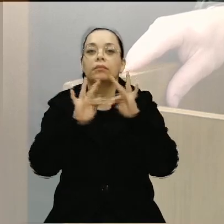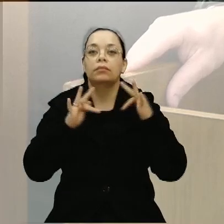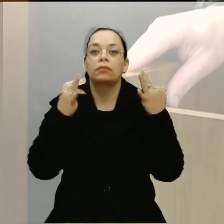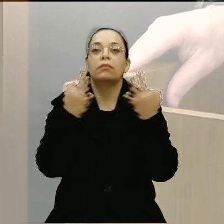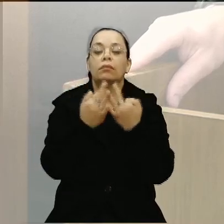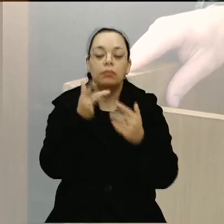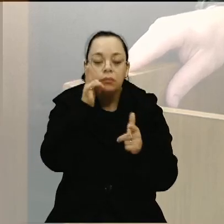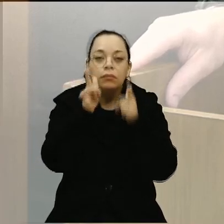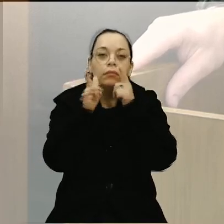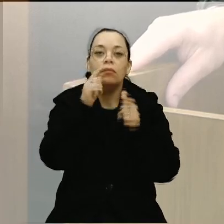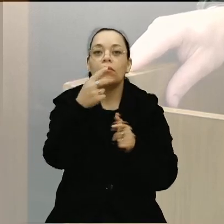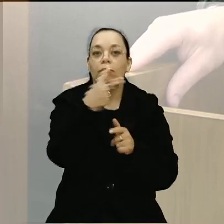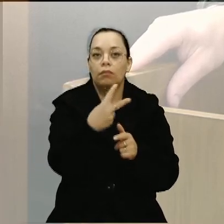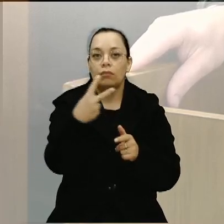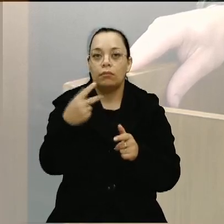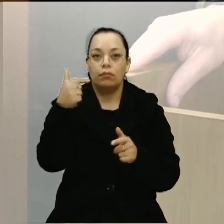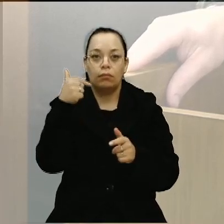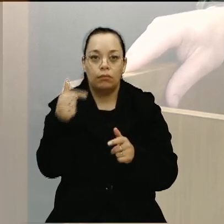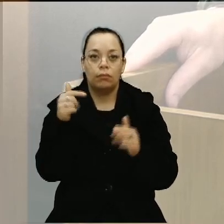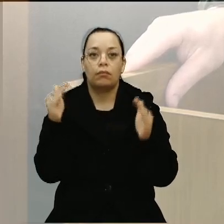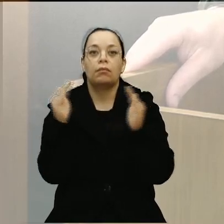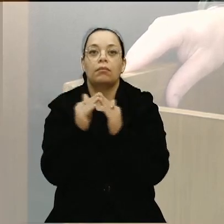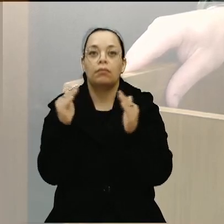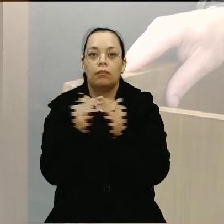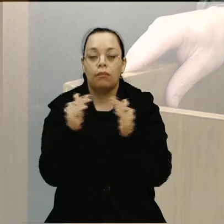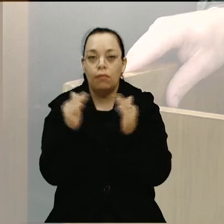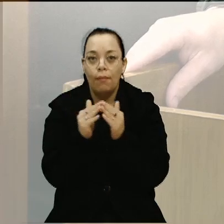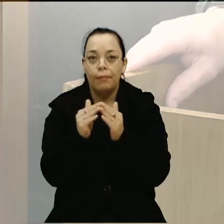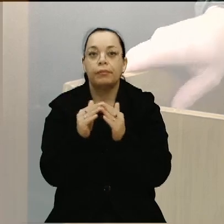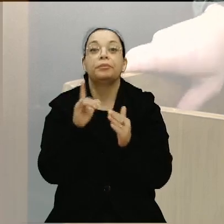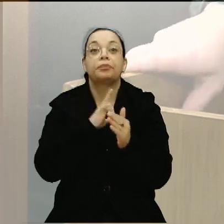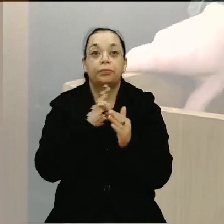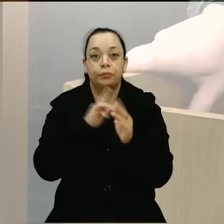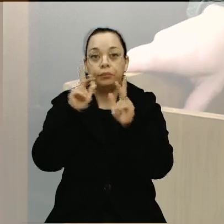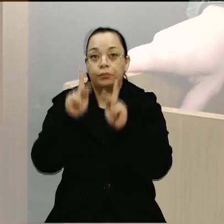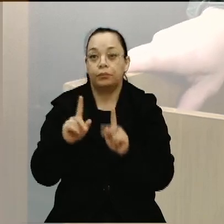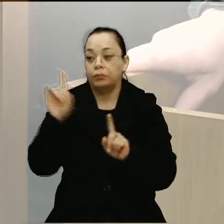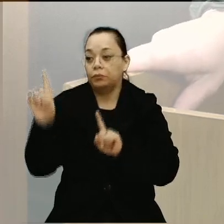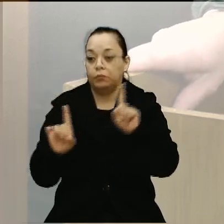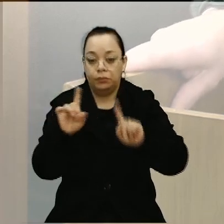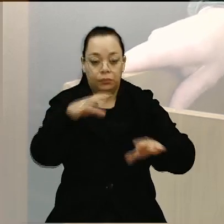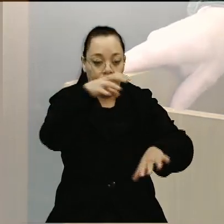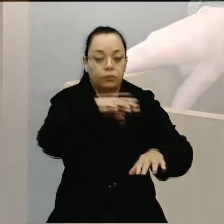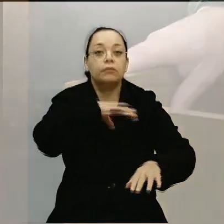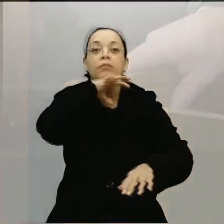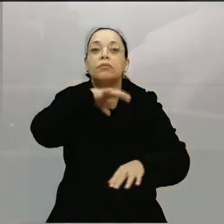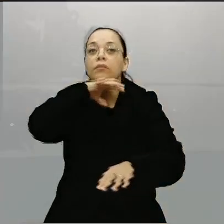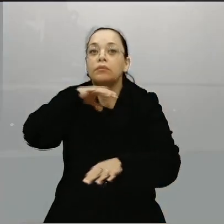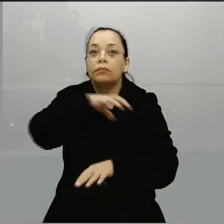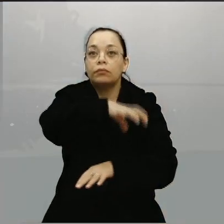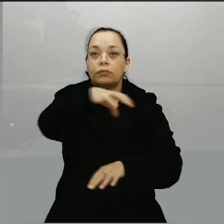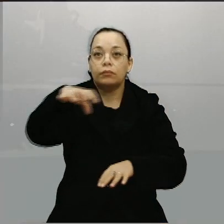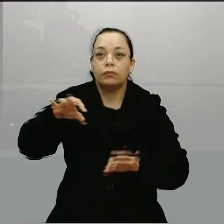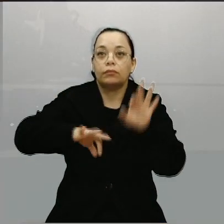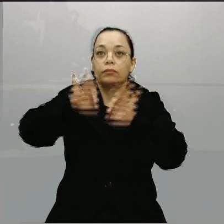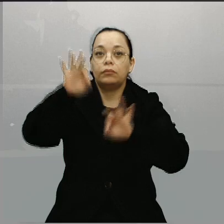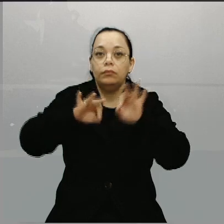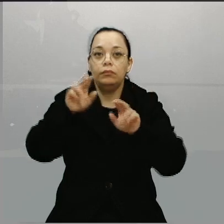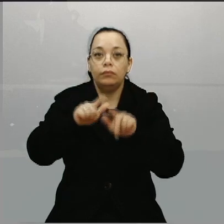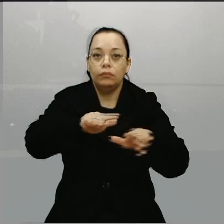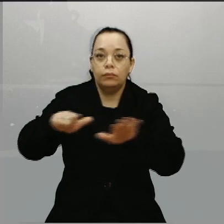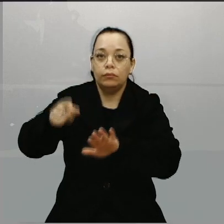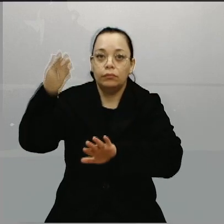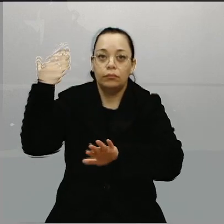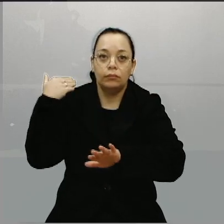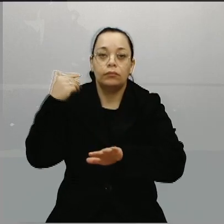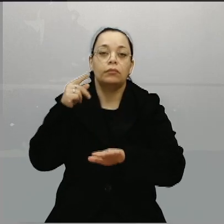contempladas. São 227 casas de alvenarias, terrenos individuais. Segue algumas fotos aqui da ordem de início na semana passada.